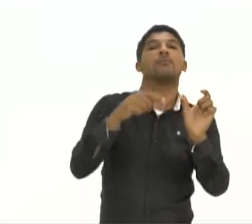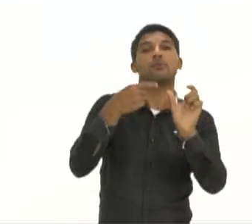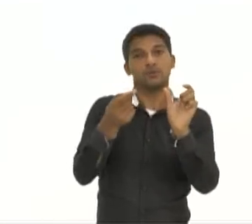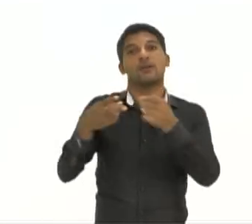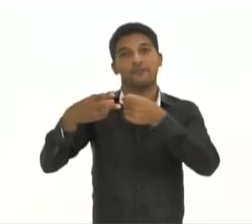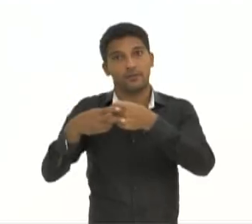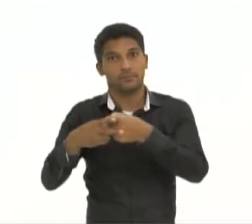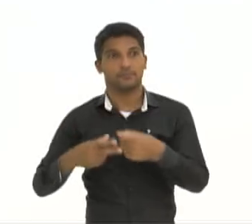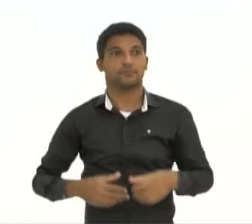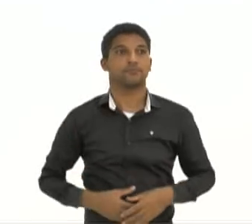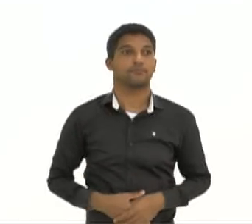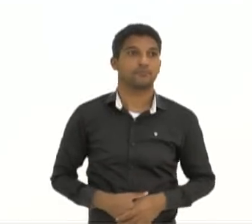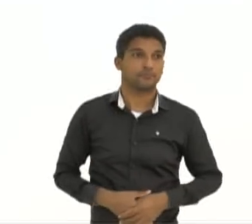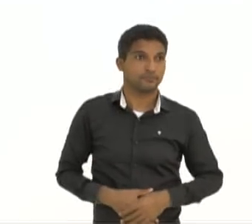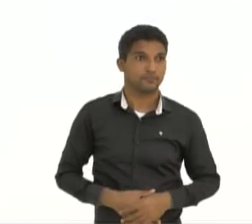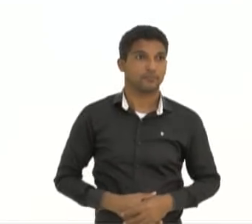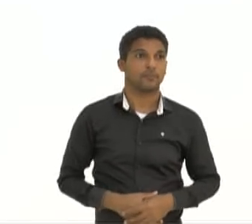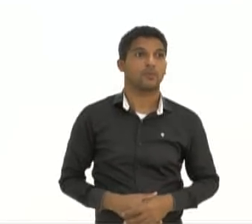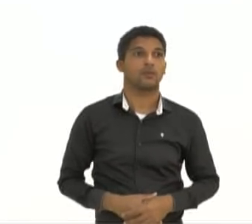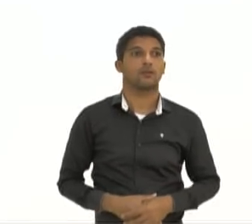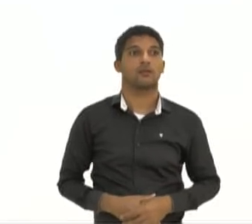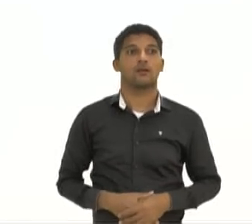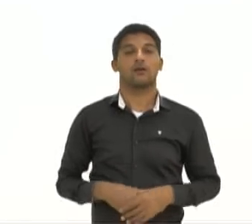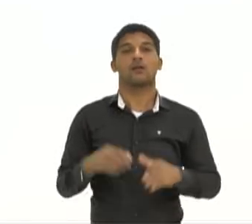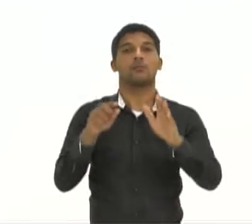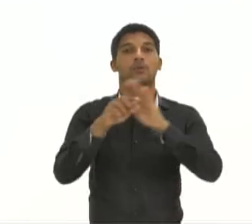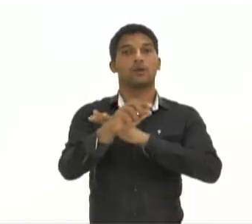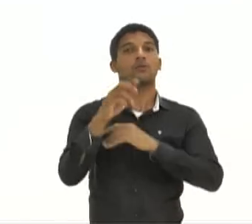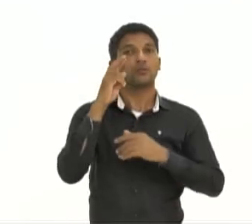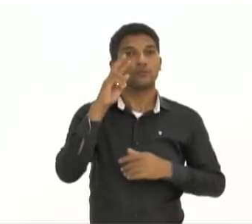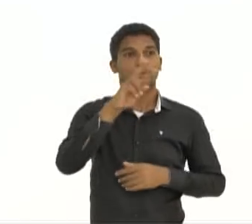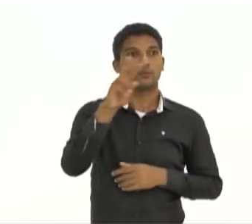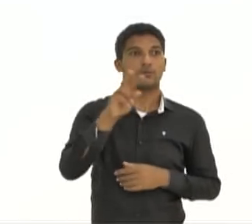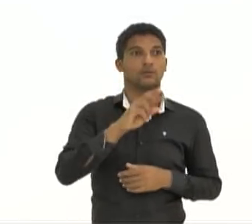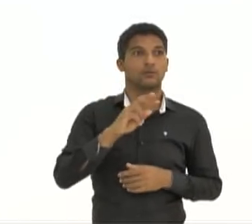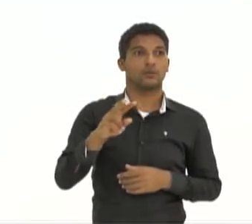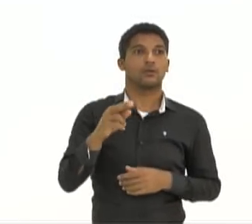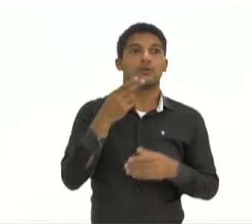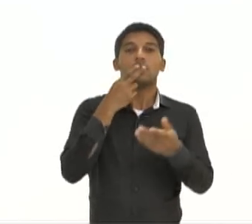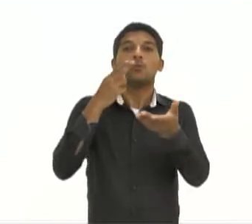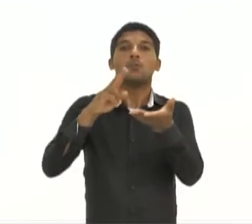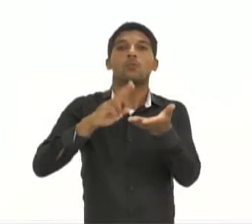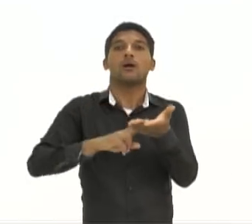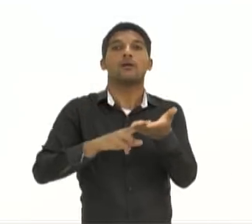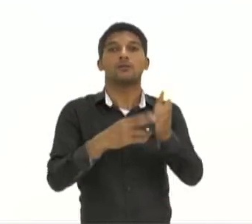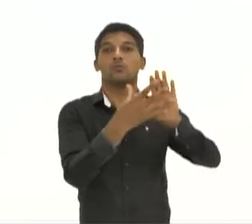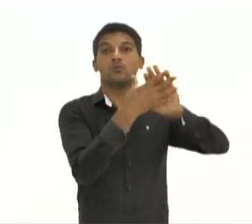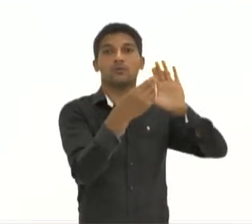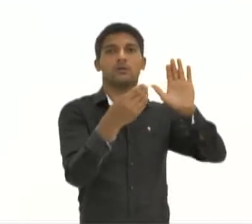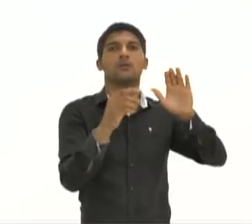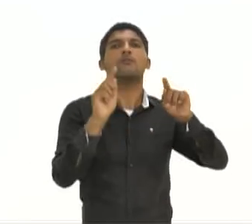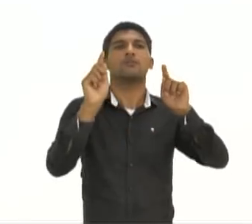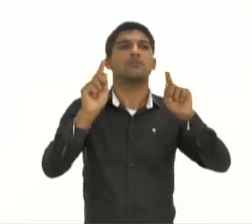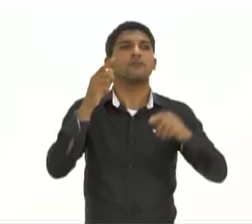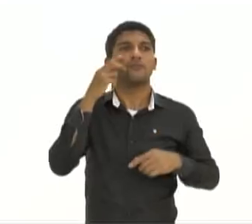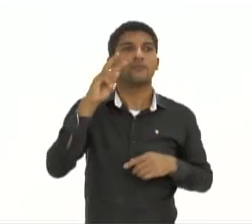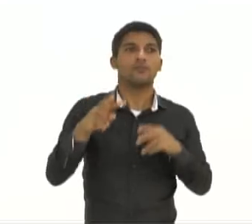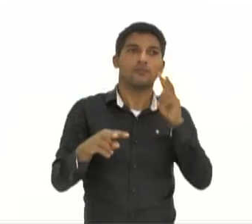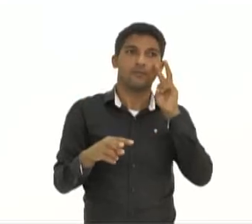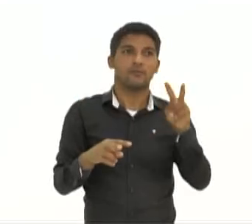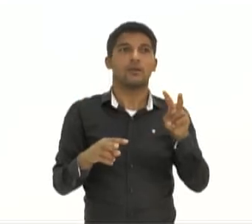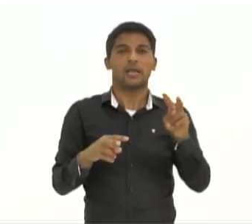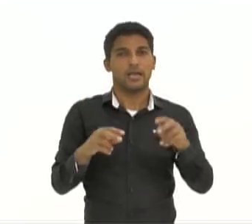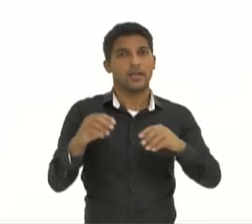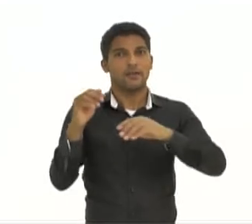alternativa A, é uma variação linguística informal, dessa utilizada no dia a dia, né, como a gente se comunica rotineiramente com as pessoas, será